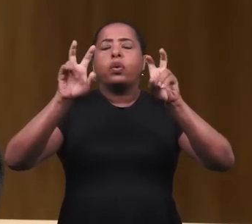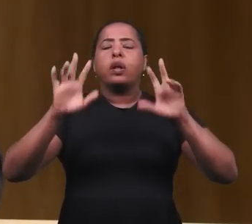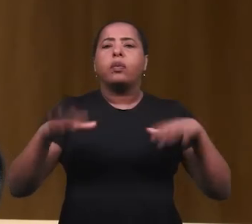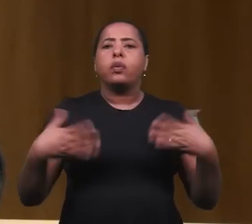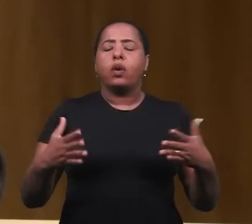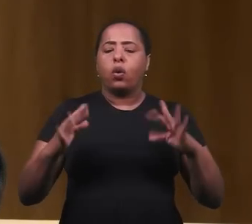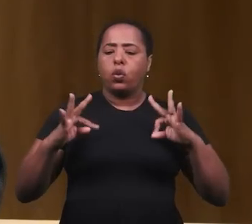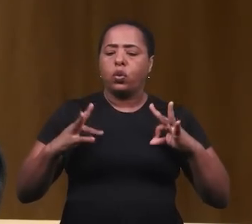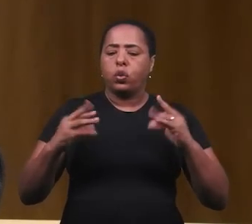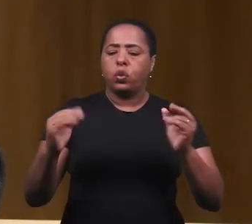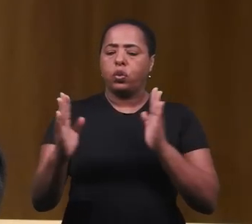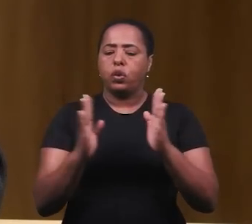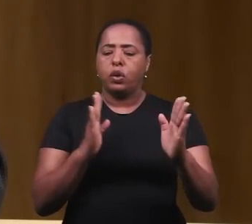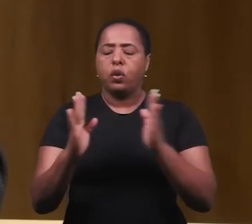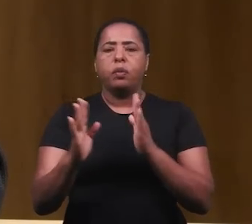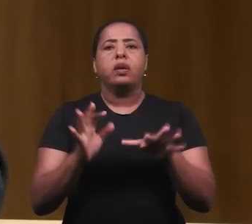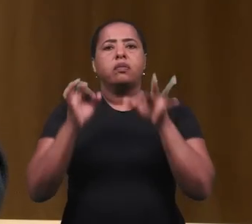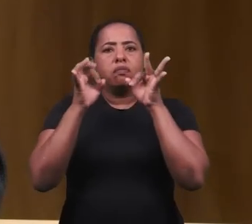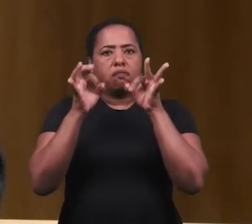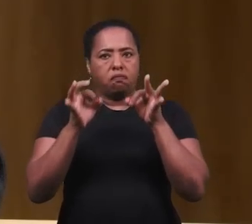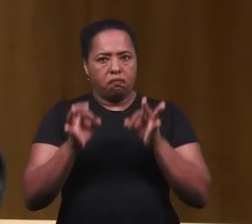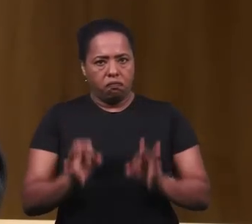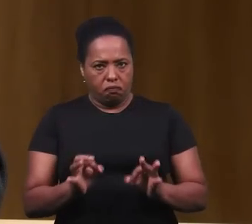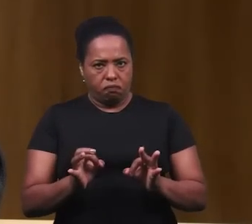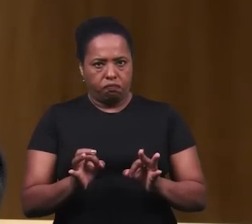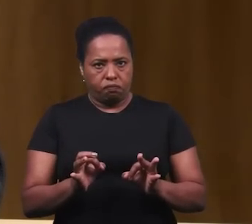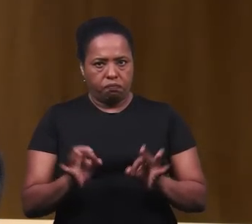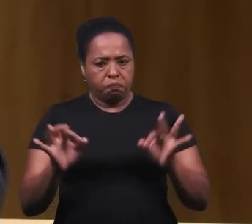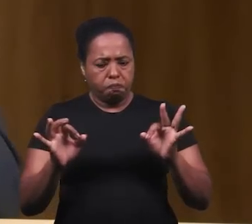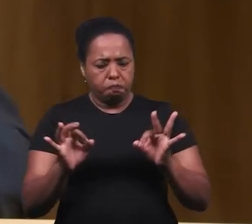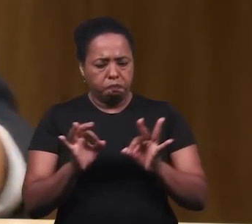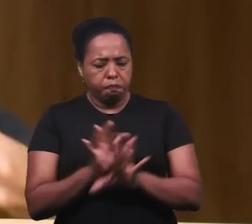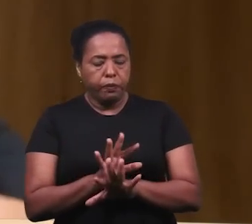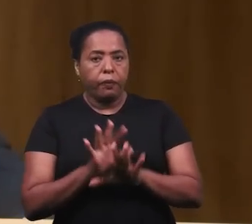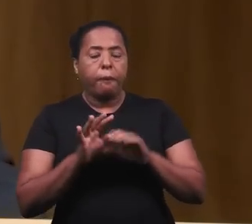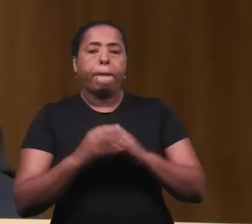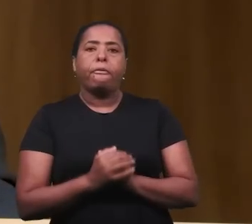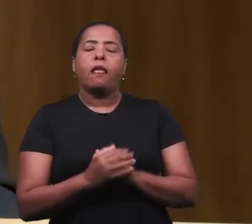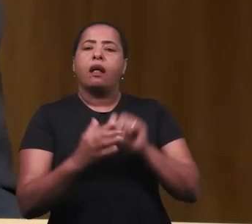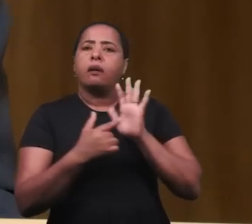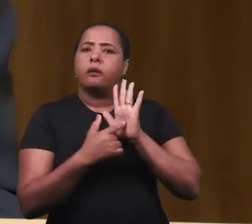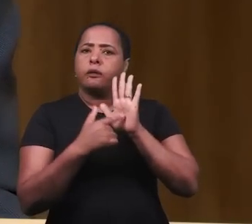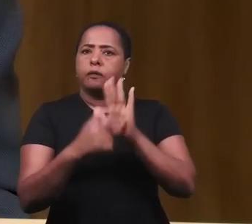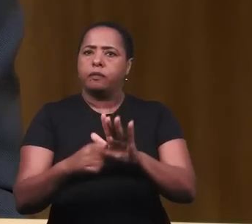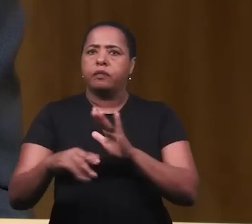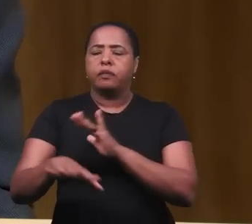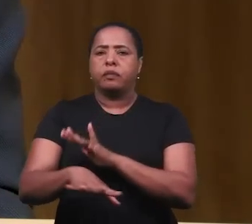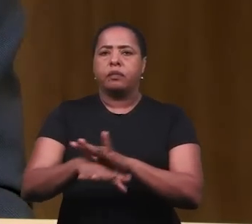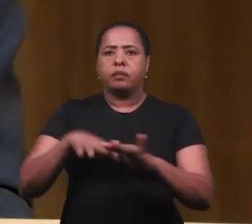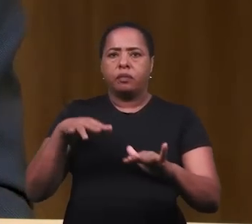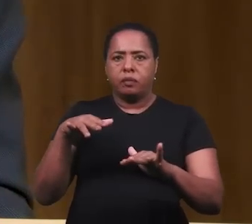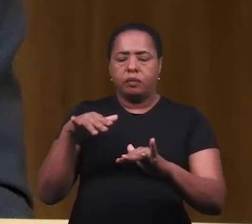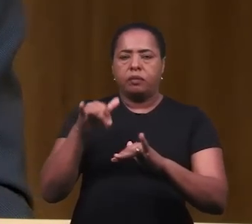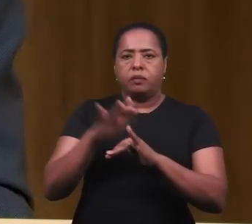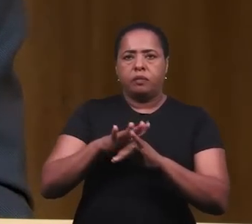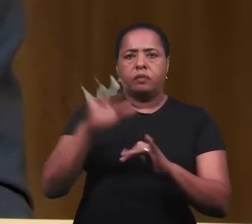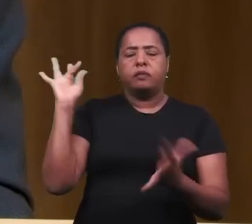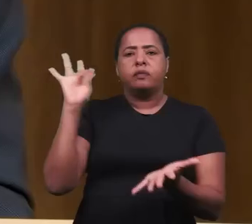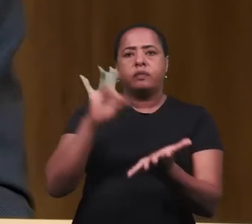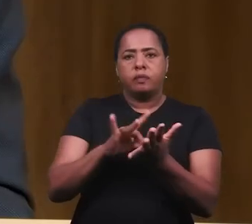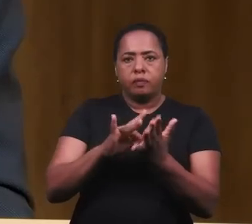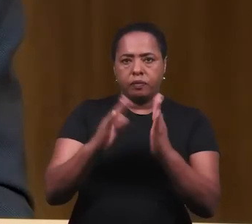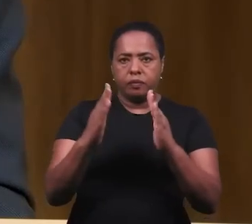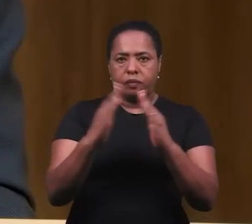programa Família, Projeto de Deus. O tema de hoje é Tudo tem um tempo